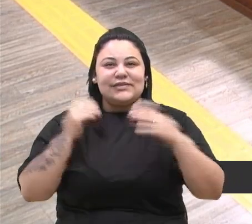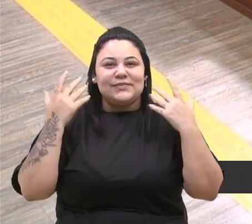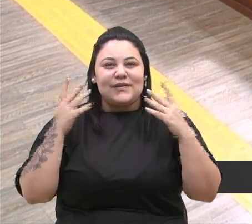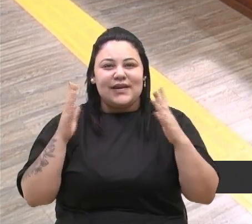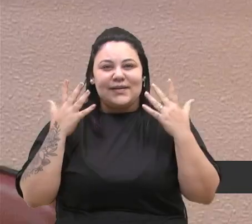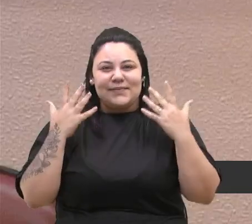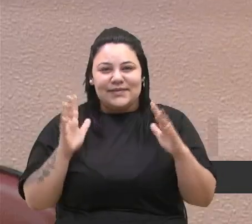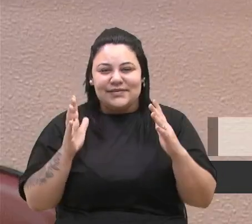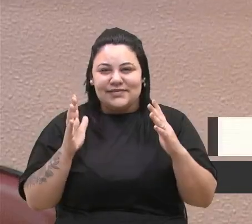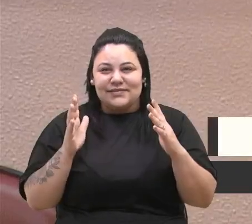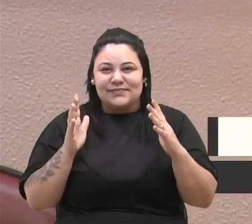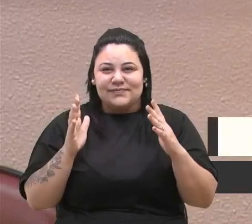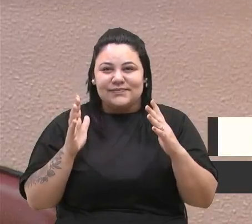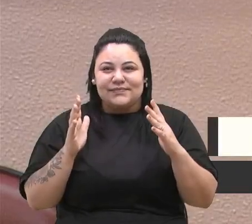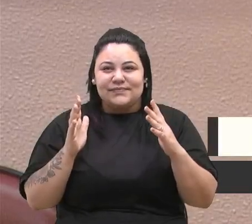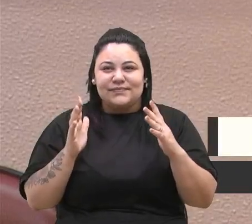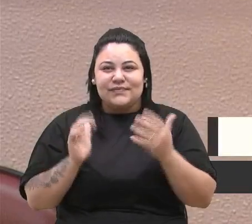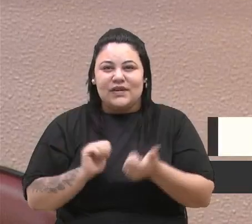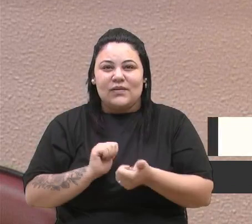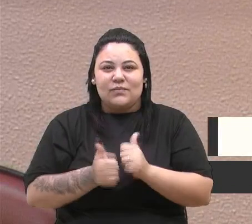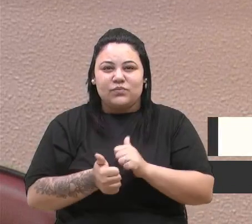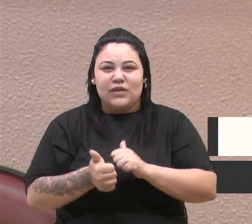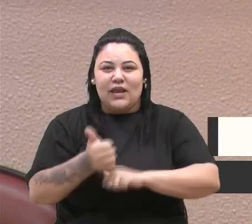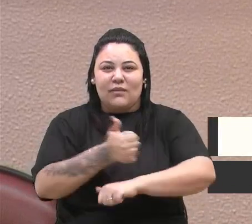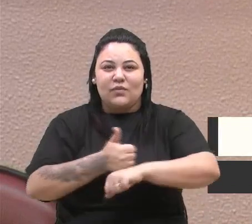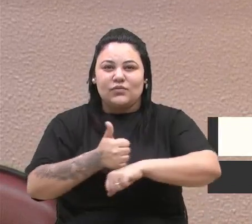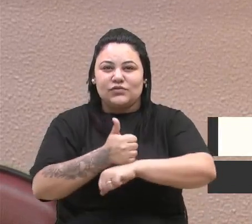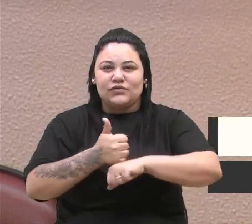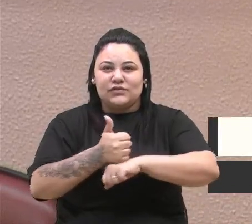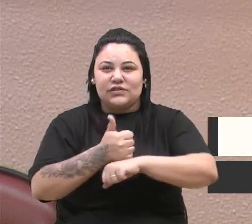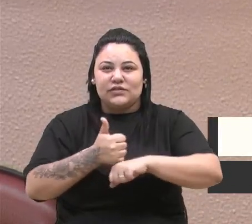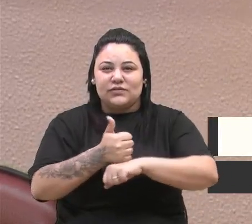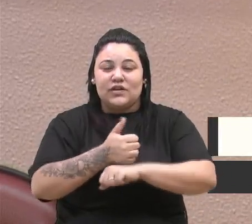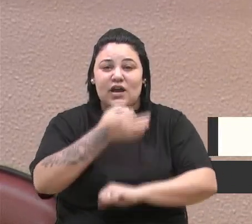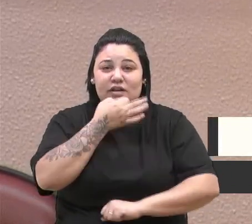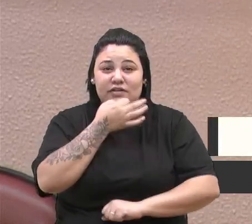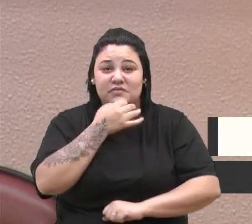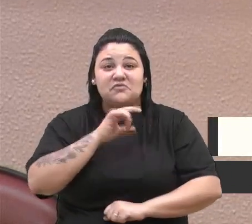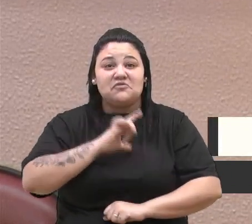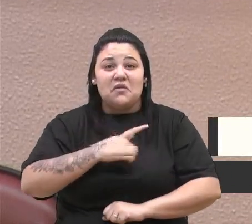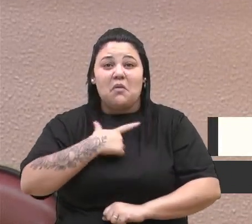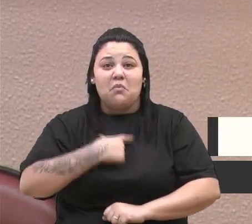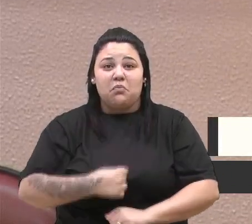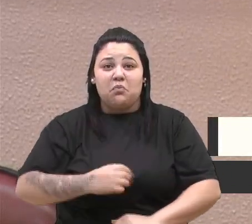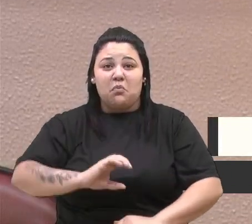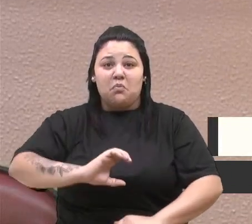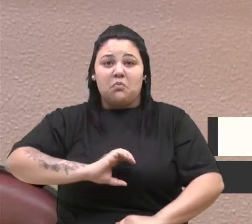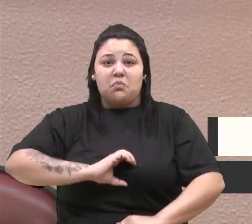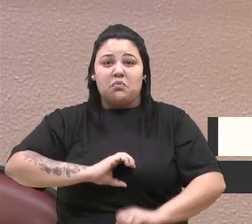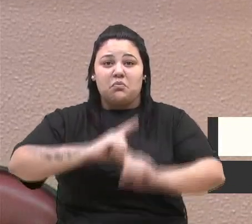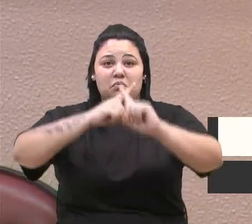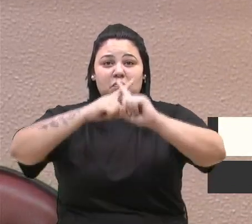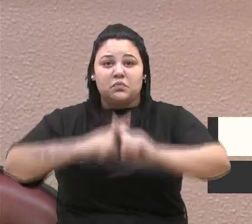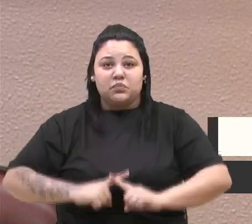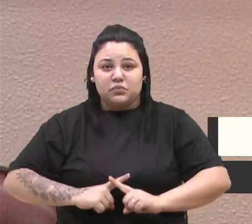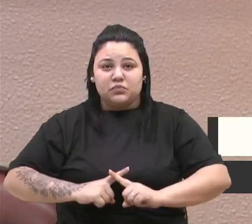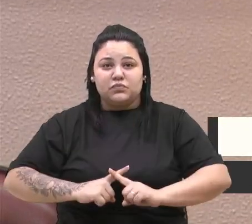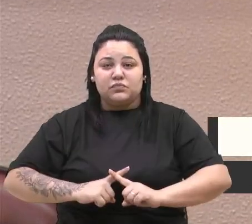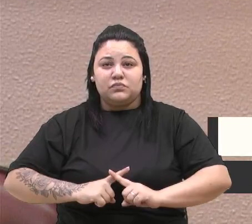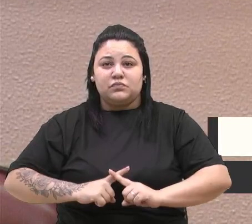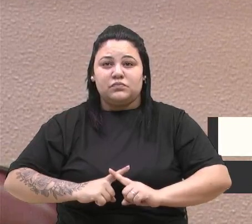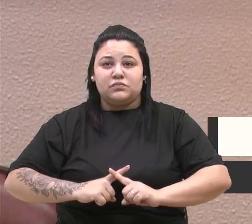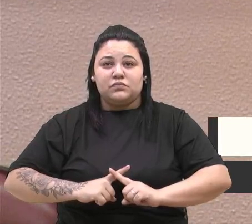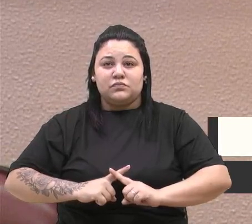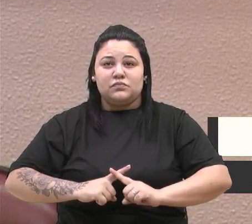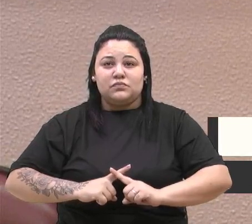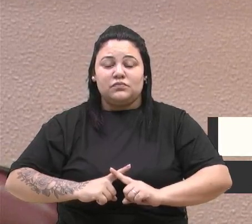aos atletas de Caxias do Sul que receberam 14 medalhas no Campeonato Brasileiro de Karatê,